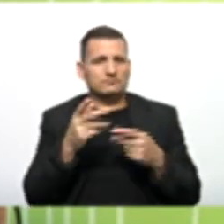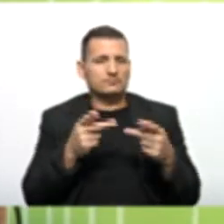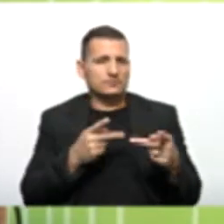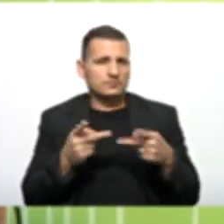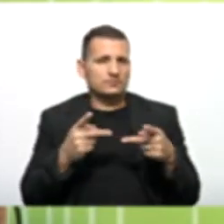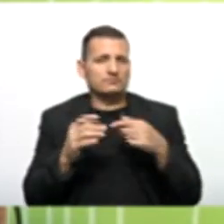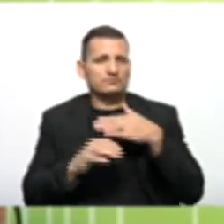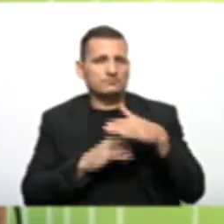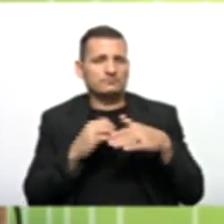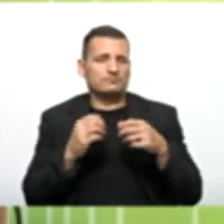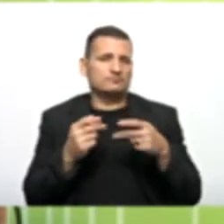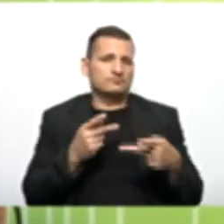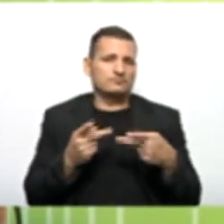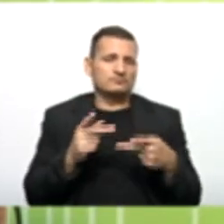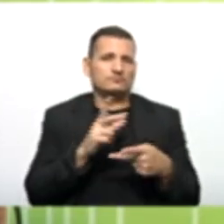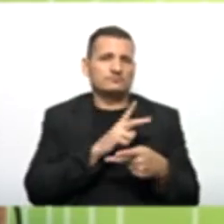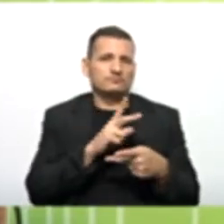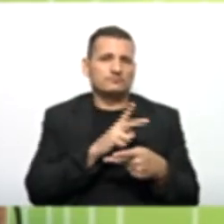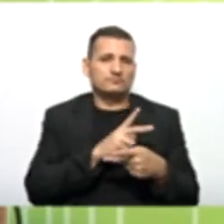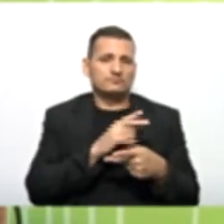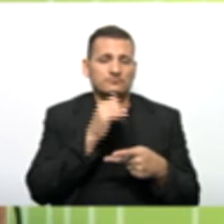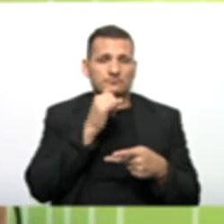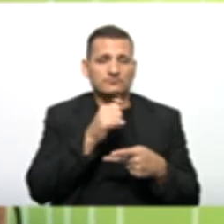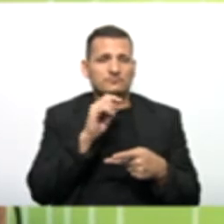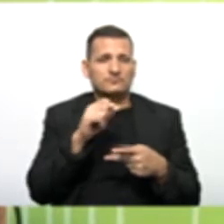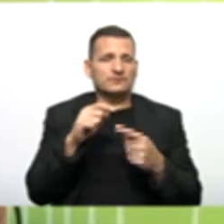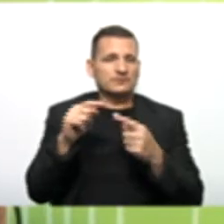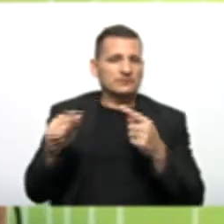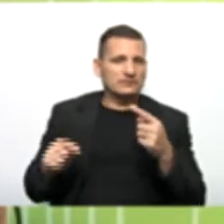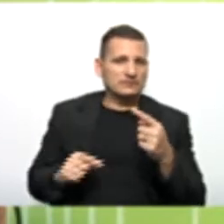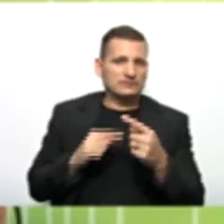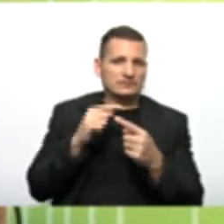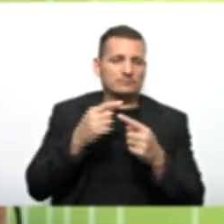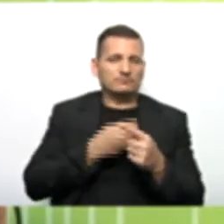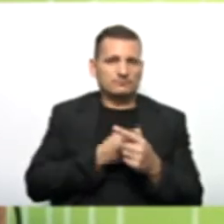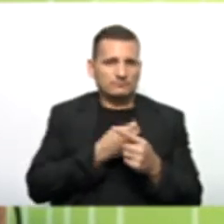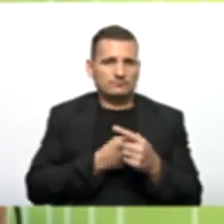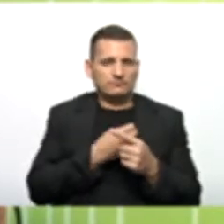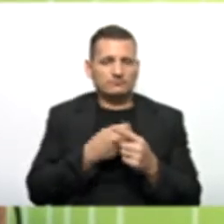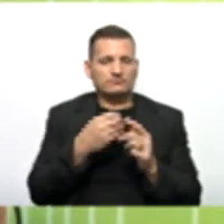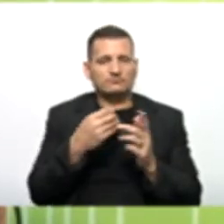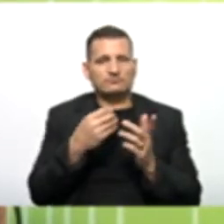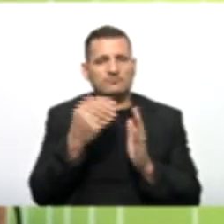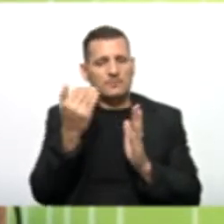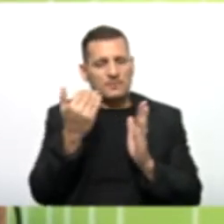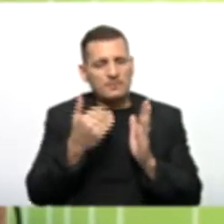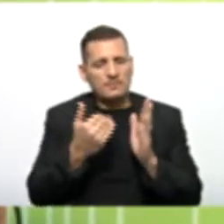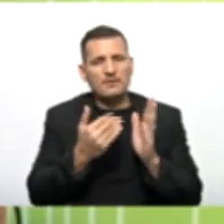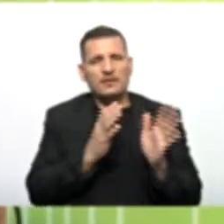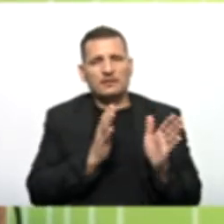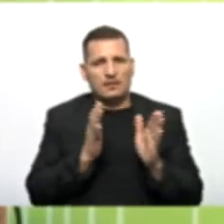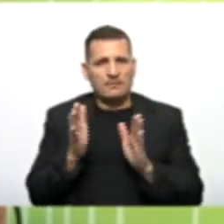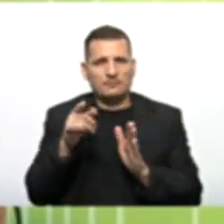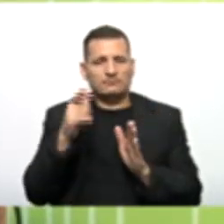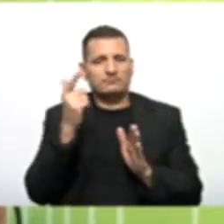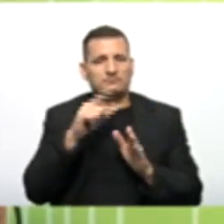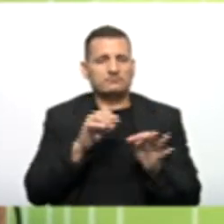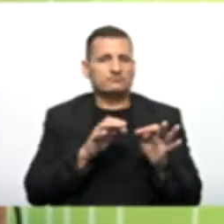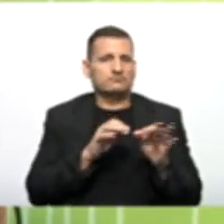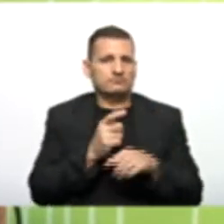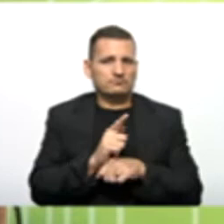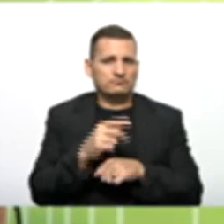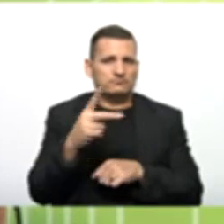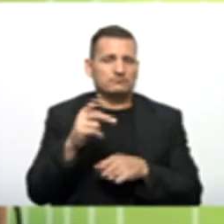se você seguir aí esse ciclo de vida, essas atividades do ciclo de vida, você vai conseguir gerenciar o seu projeto